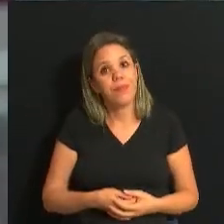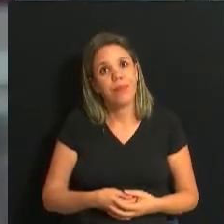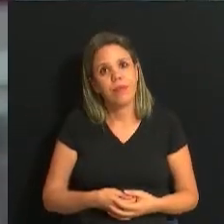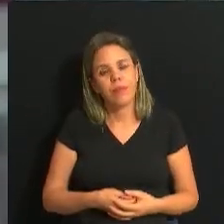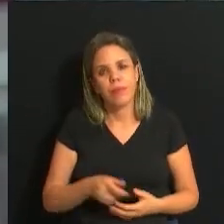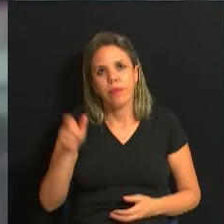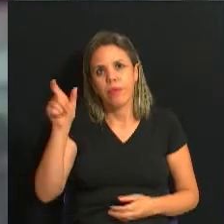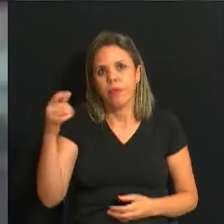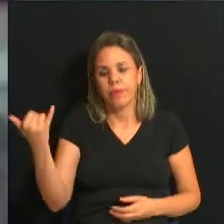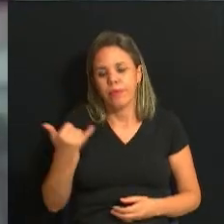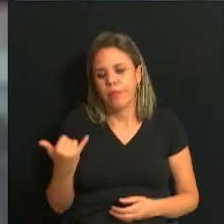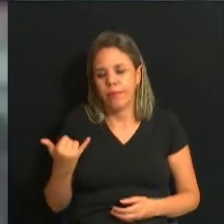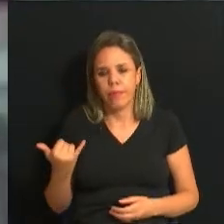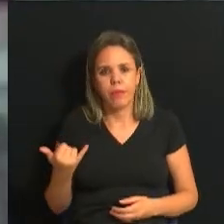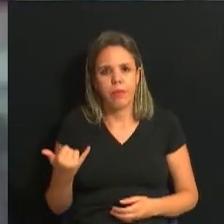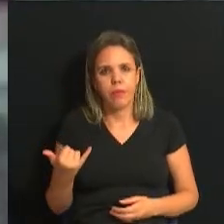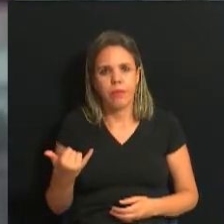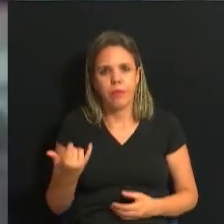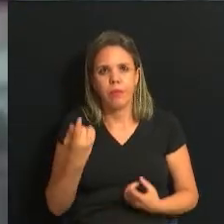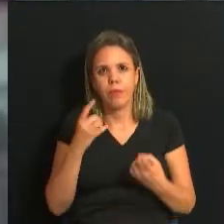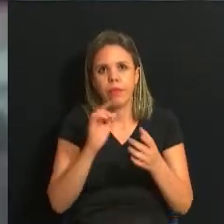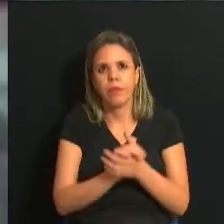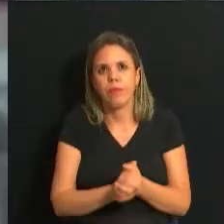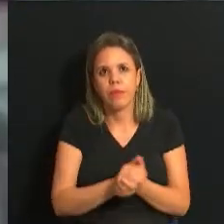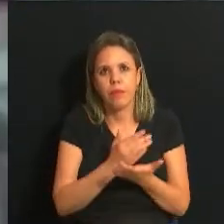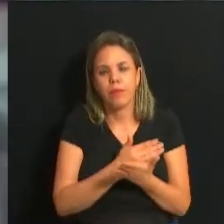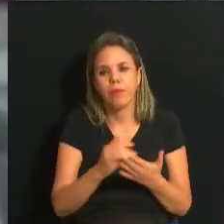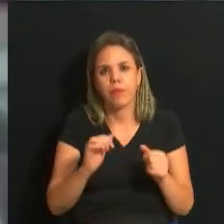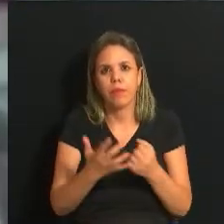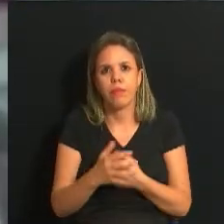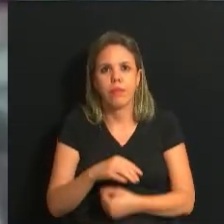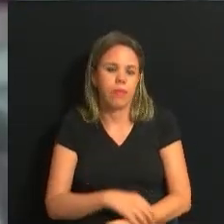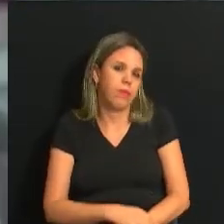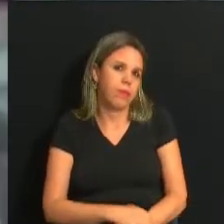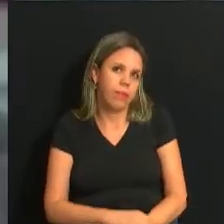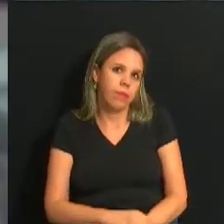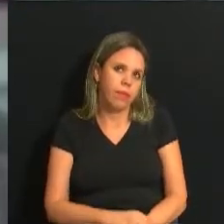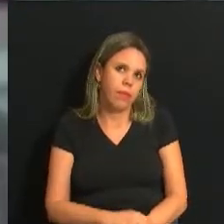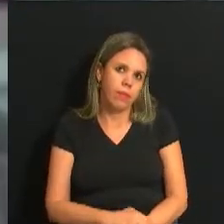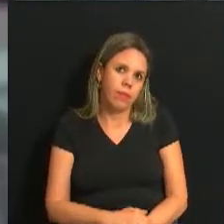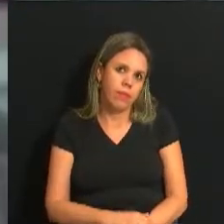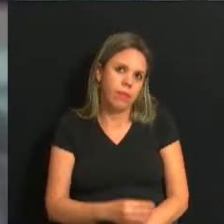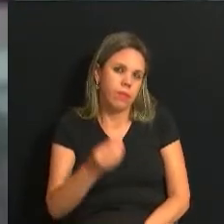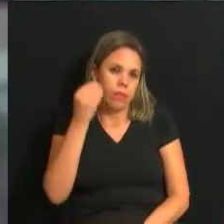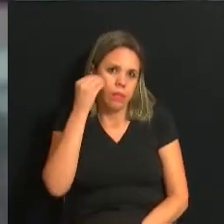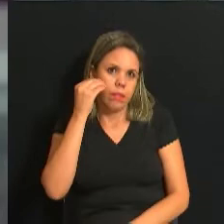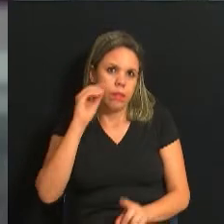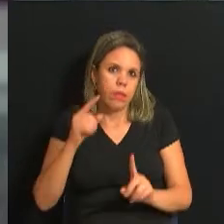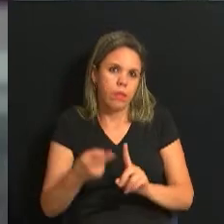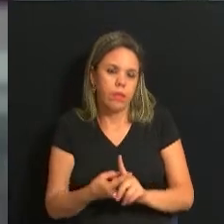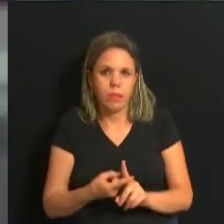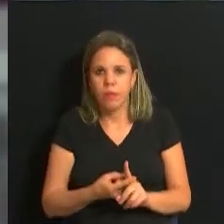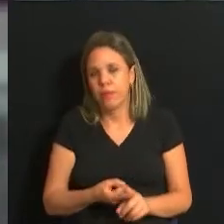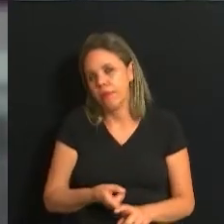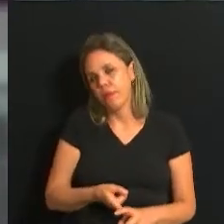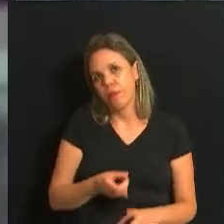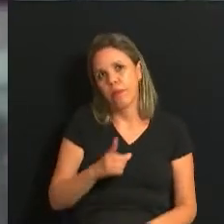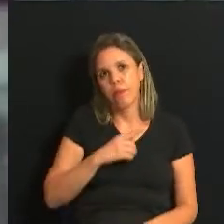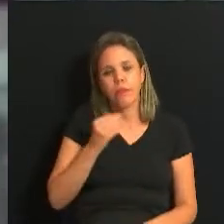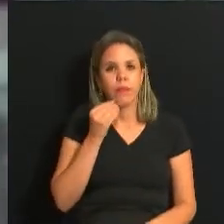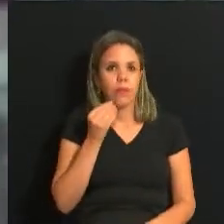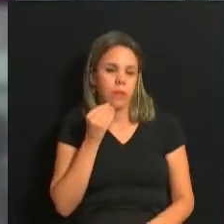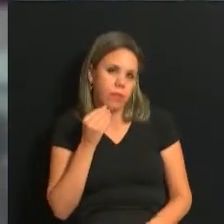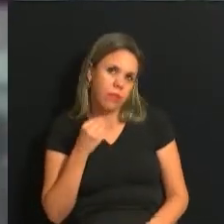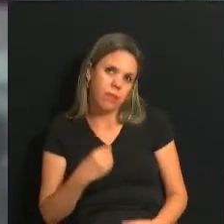que comentou comigo que a esposa, no início da pandemia, está tentando engravidar, então eles tiveram a oportunidade de